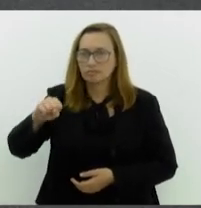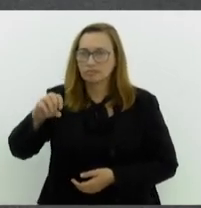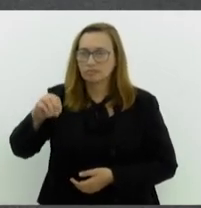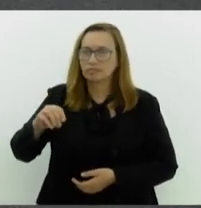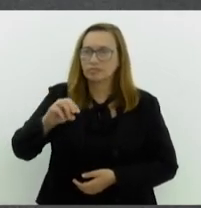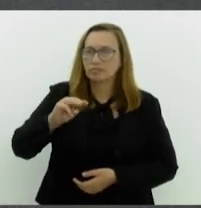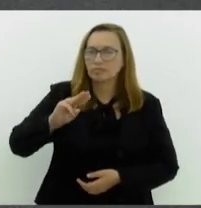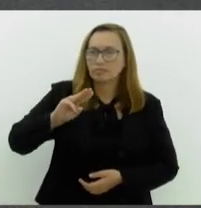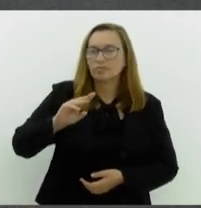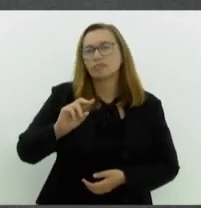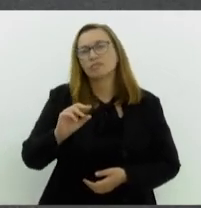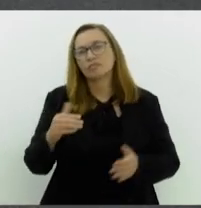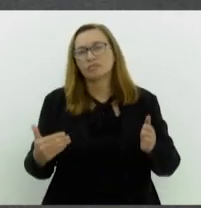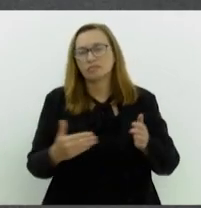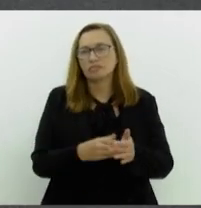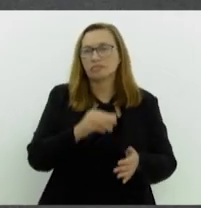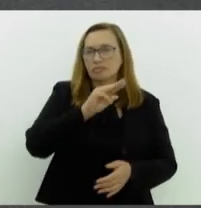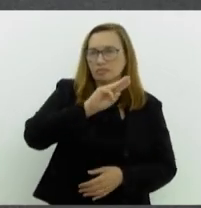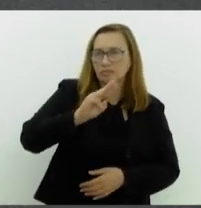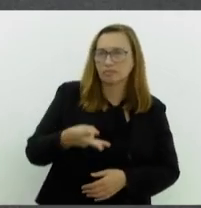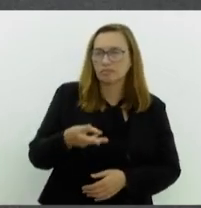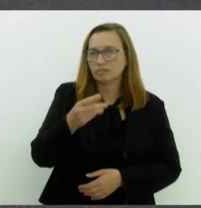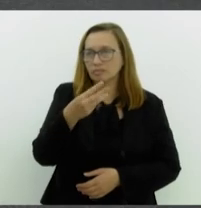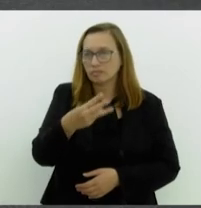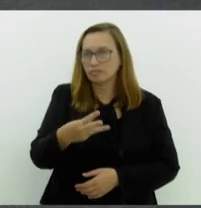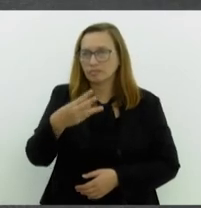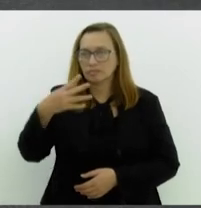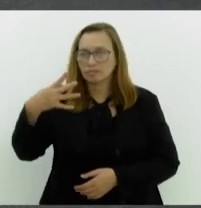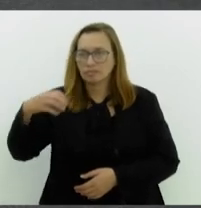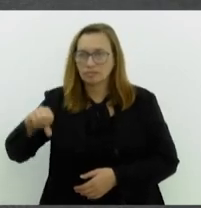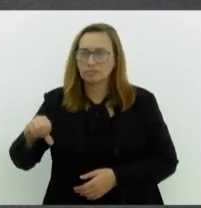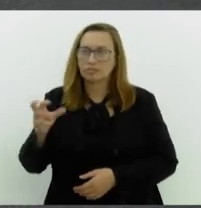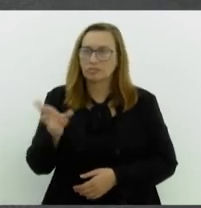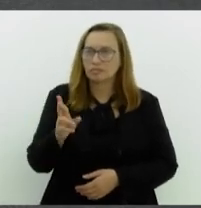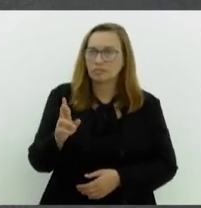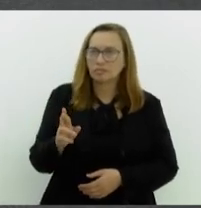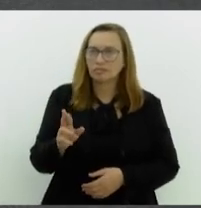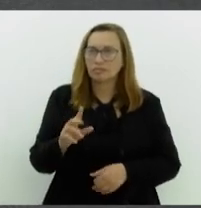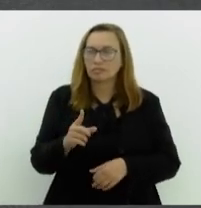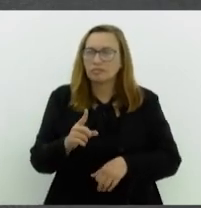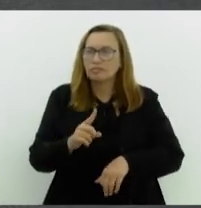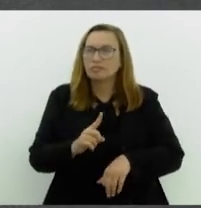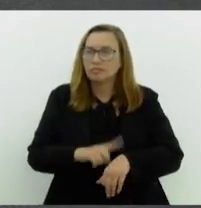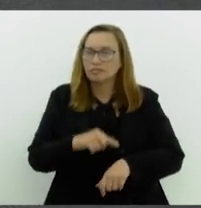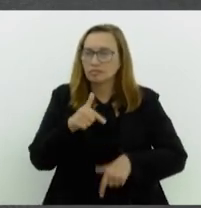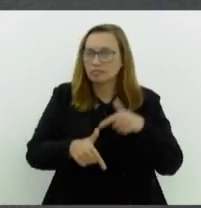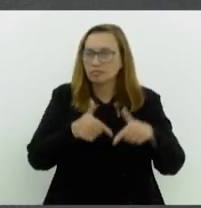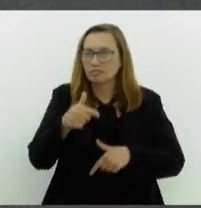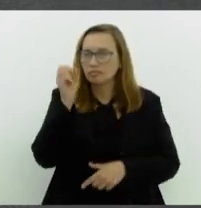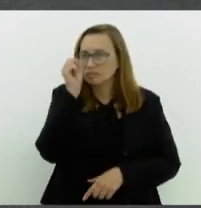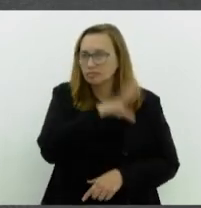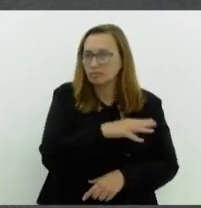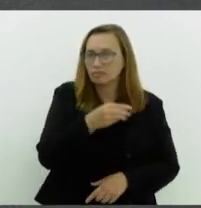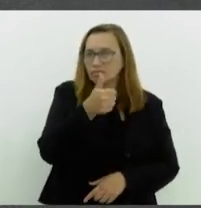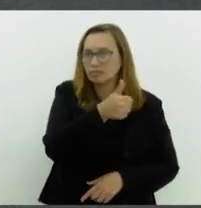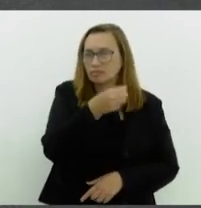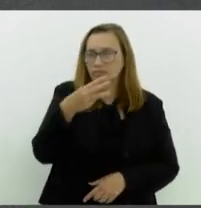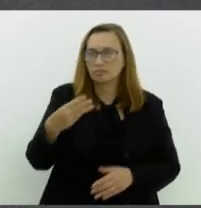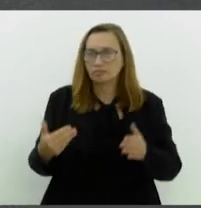R$ 3.039,00 e uma jornada de trabalho absurda, que chega de 13 a 17